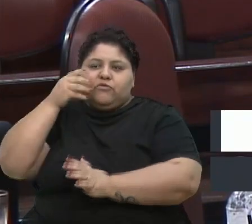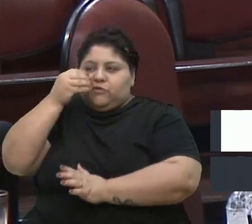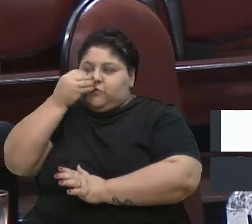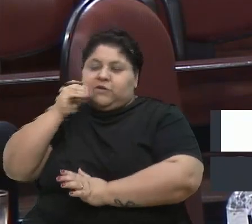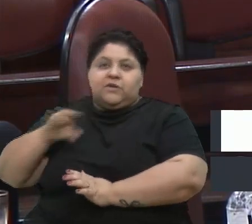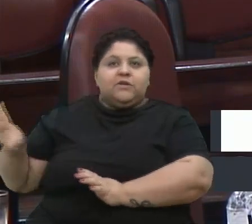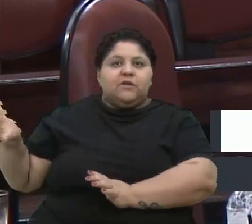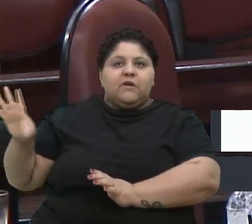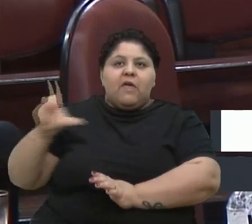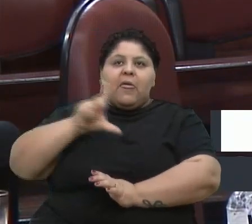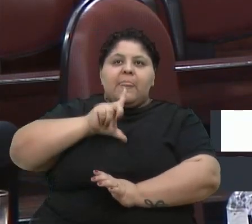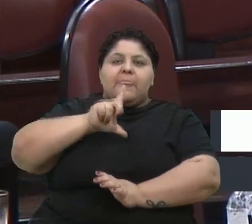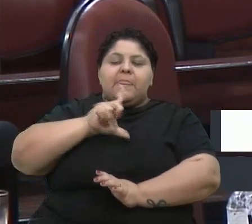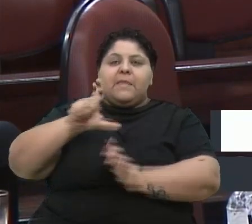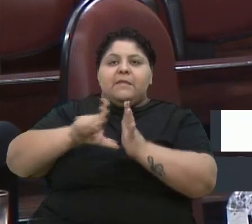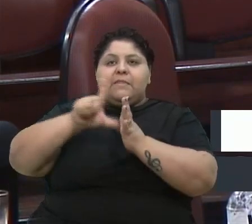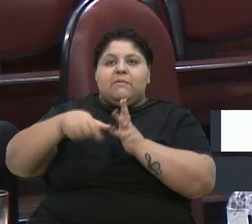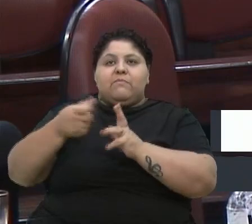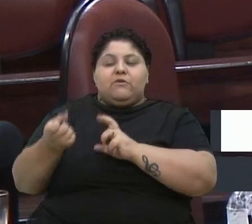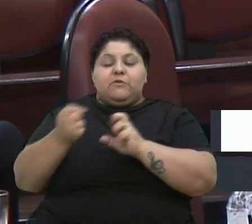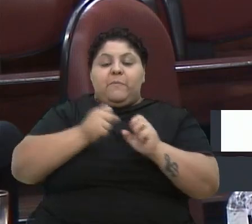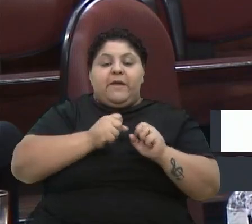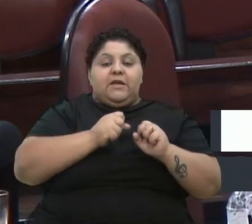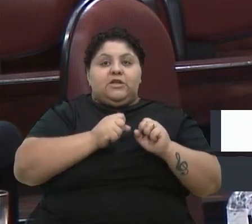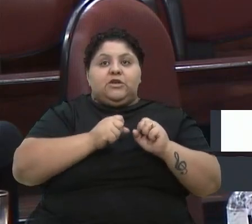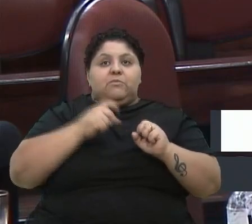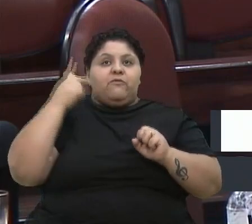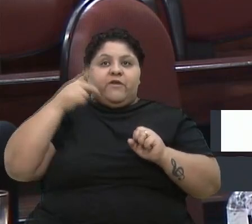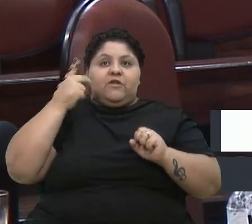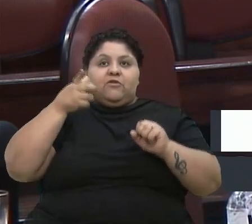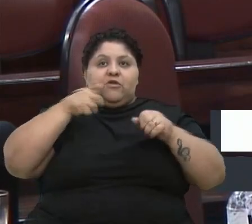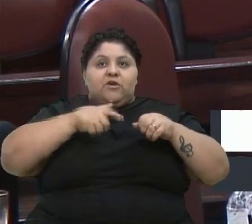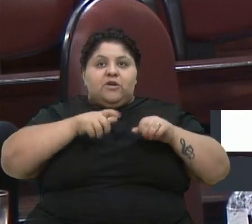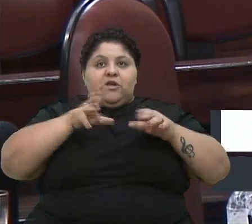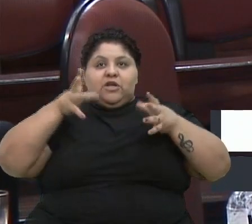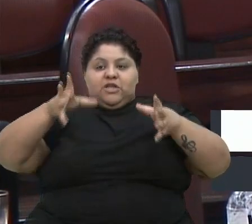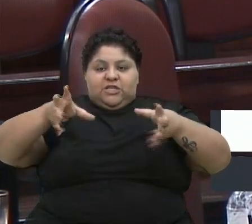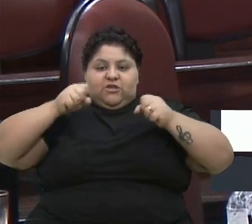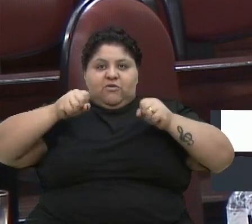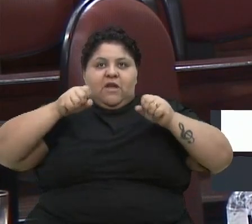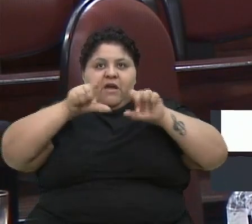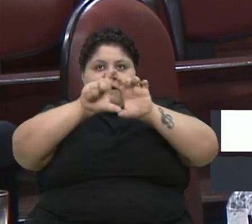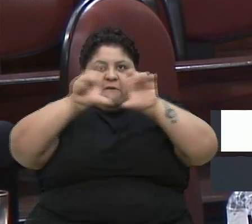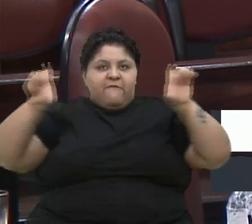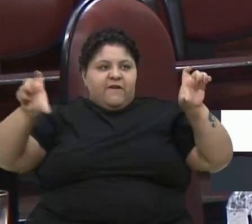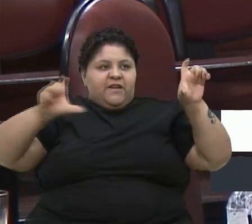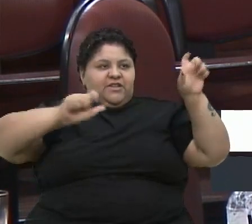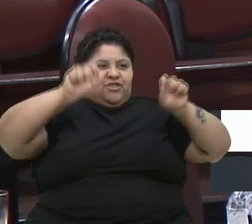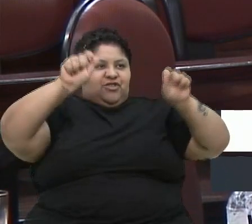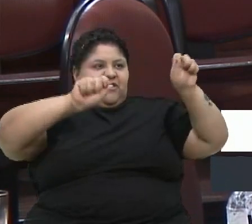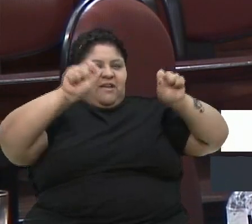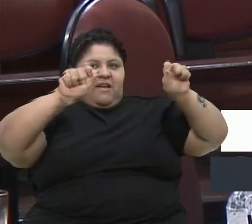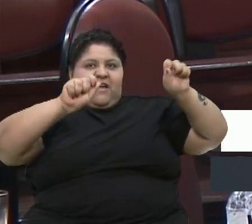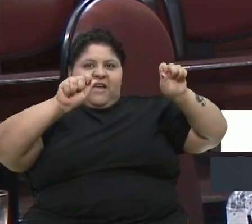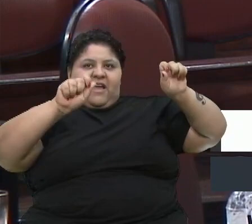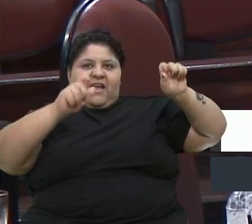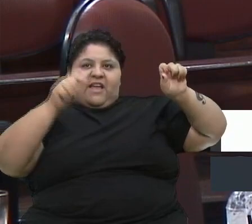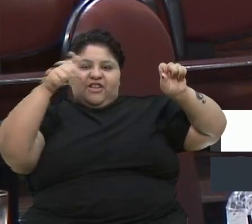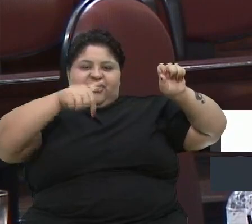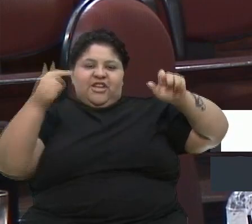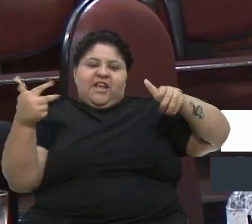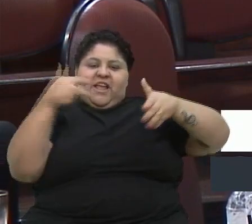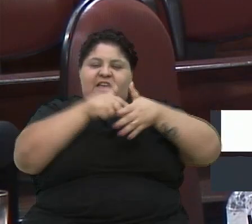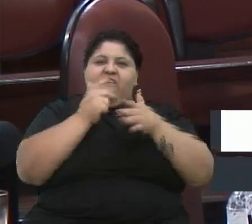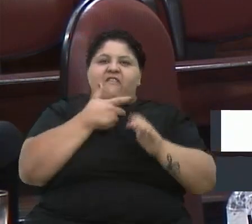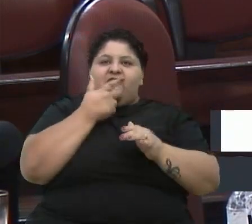distribuir emenda. Né? O senhor lembra disso? Fazem um bingo com a loteria, vem aqui na tribuna, falam mal das emendas E ainda